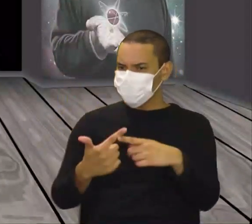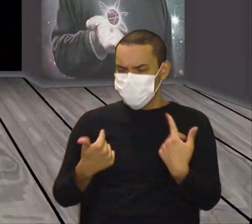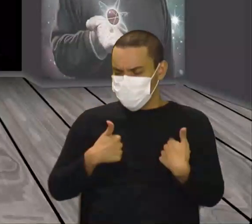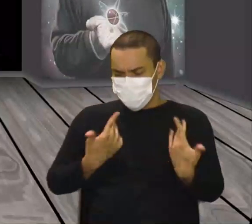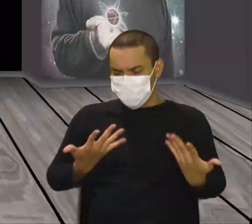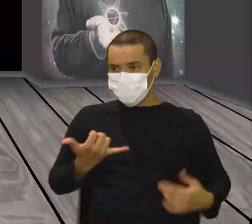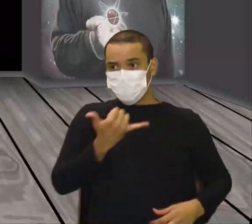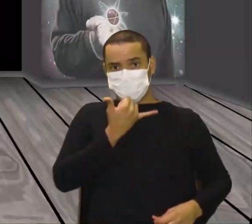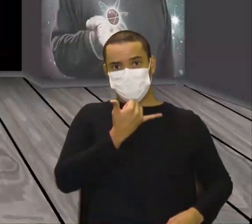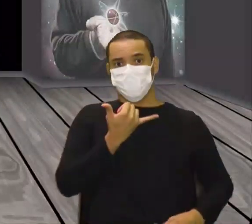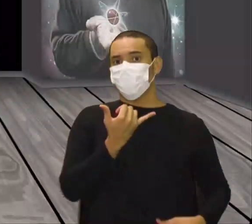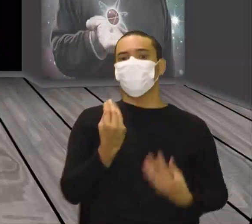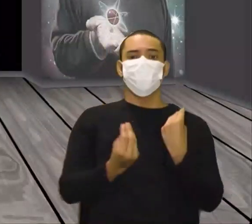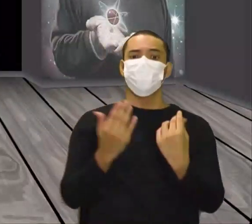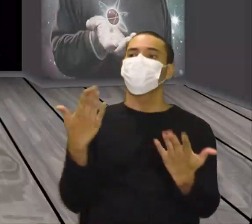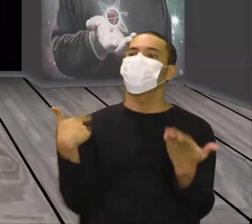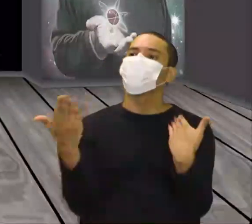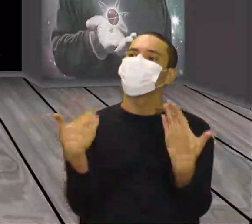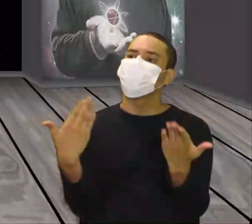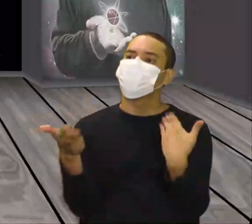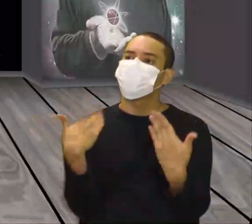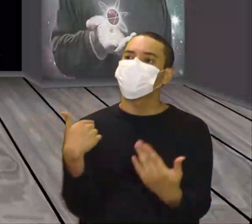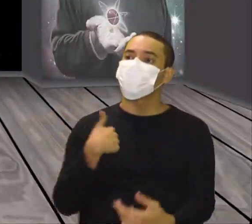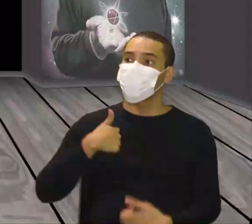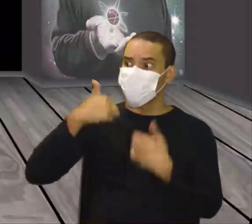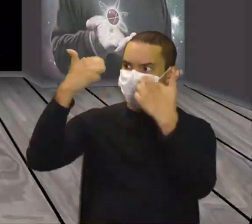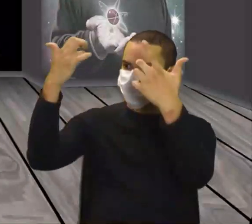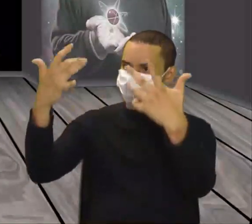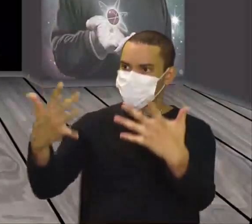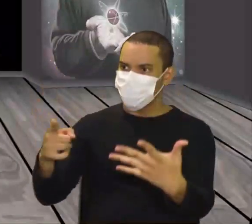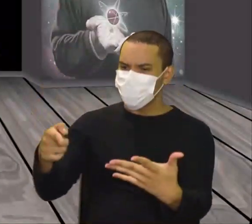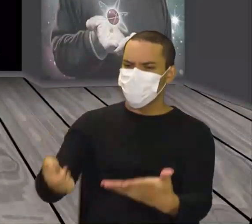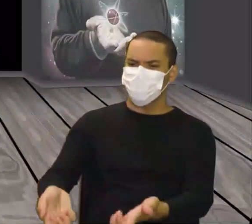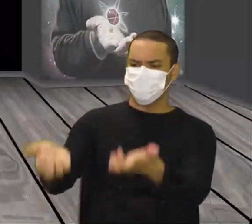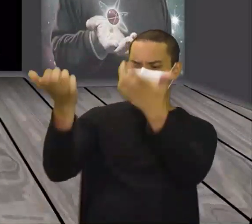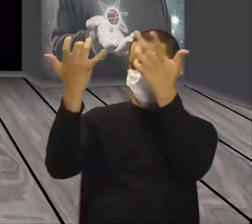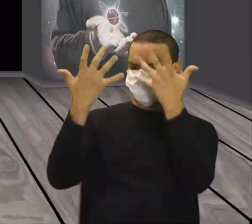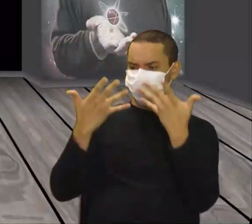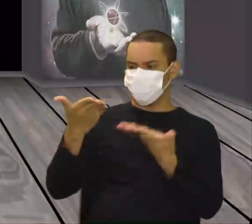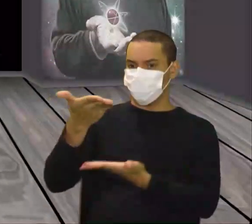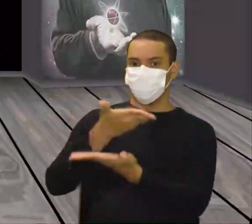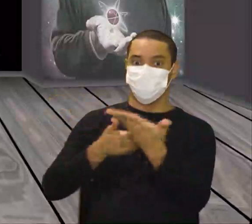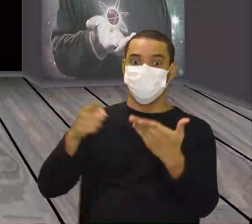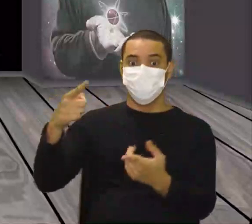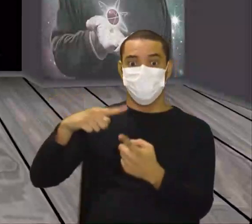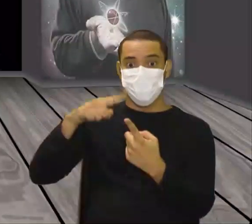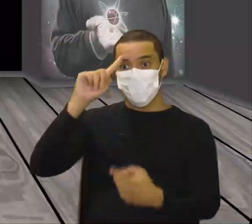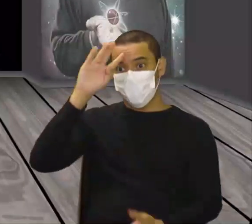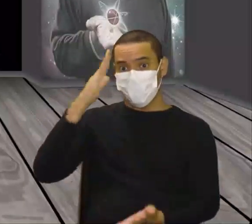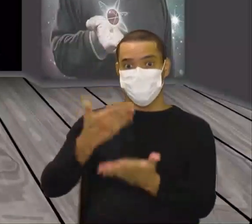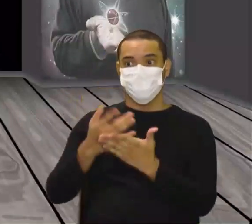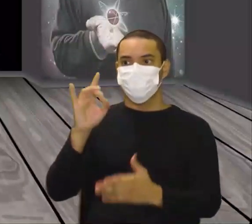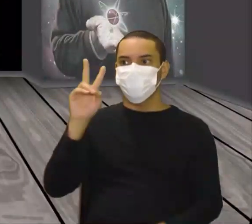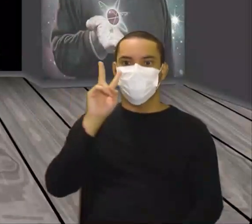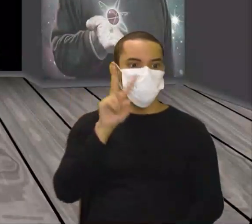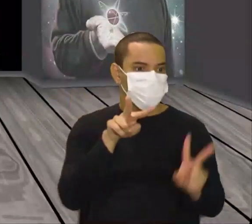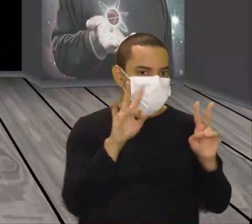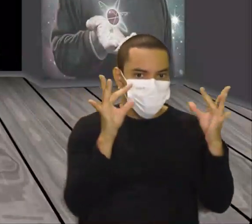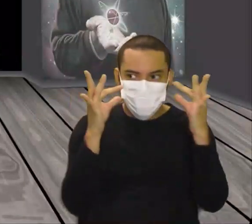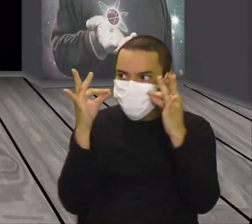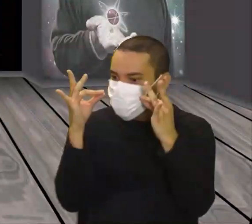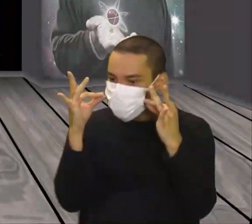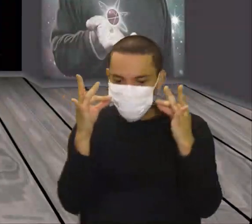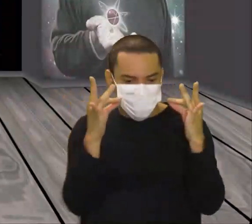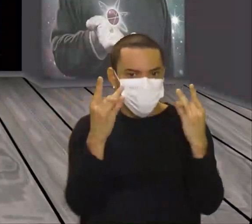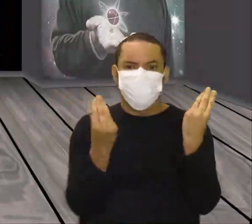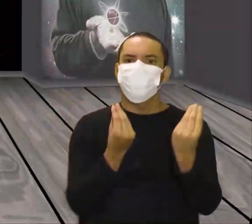tem como você conversar, não tem como você explicar para uma pessoa que ela só acredita no que ela vê. Assim, ver